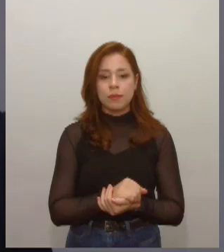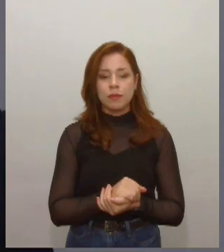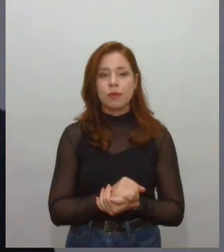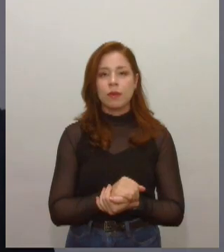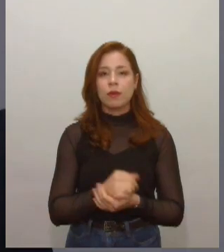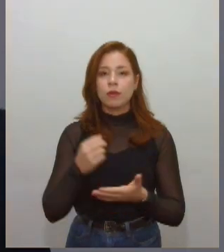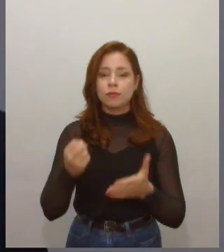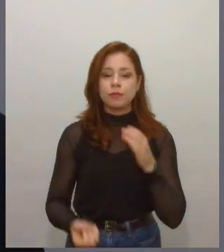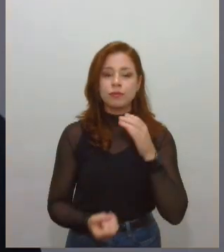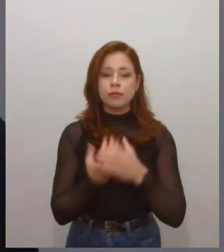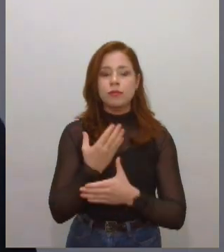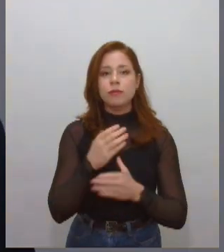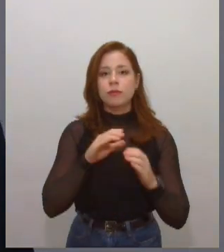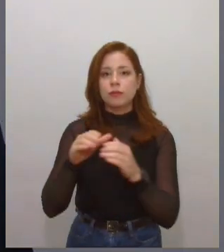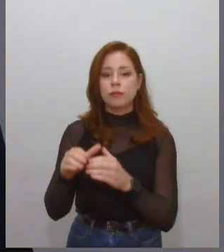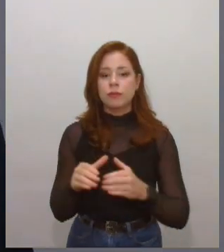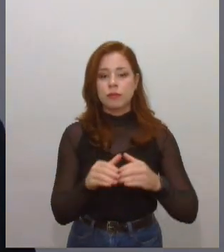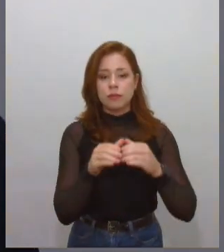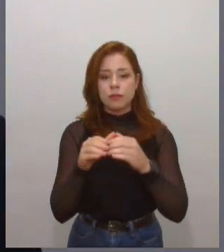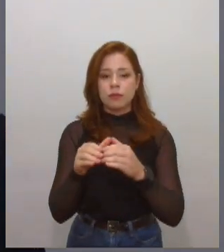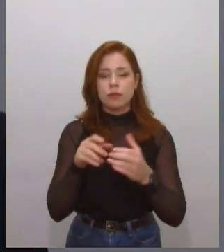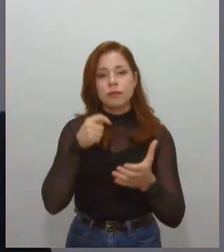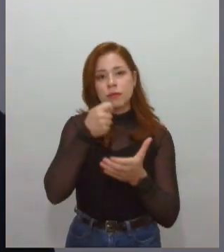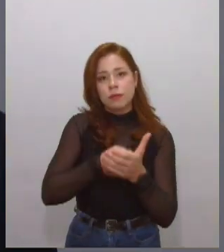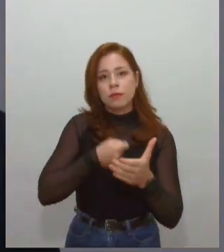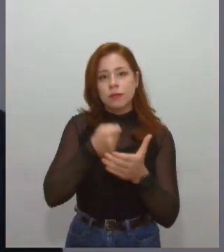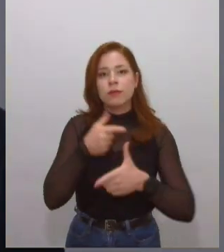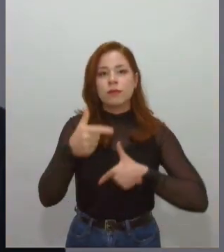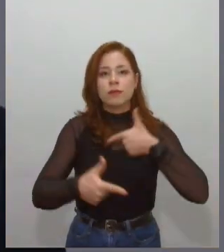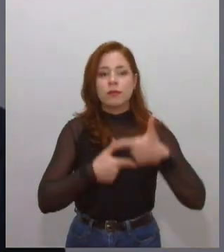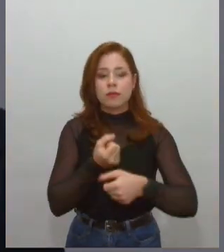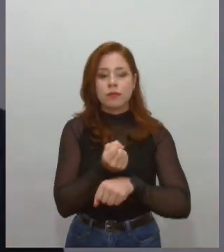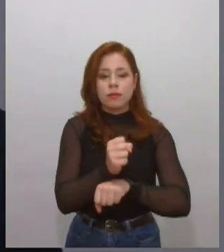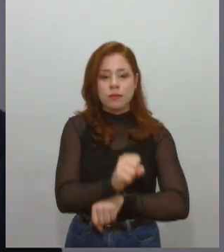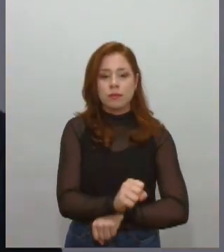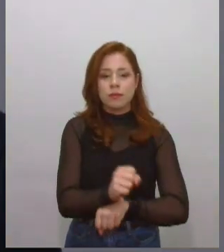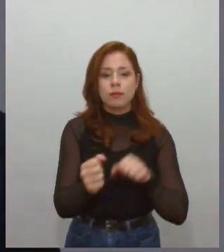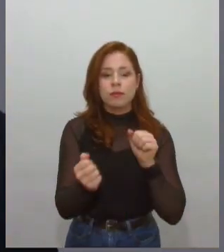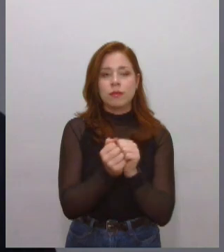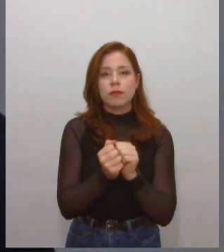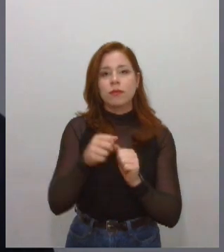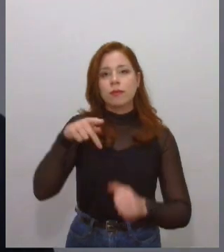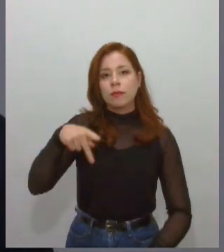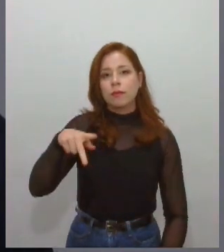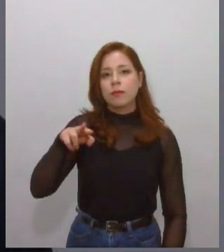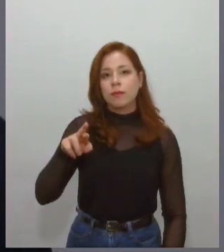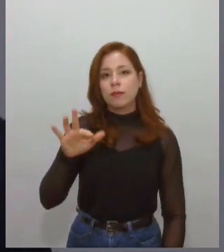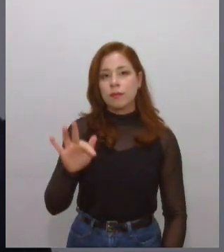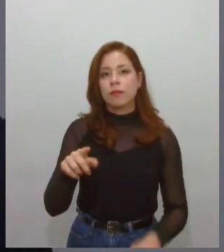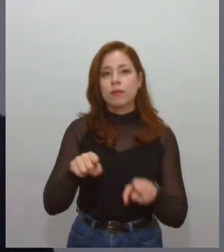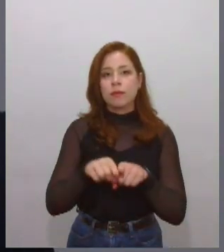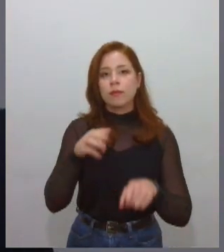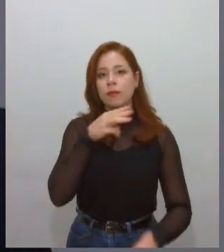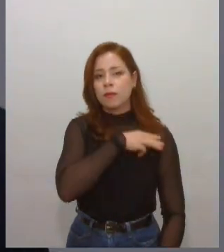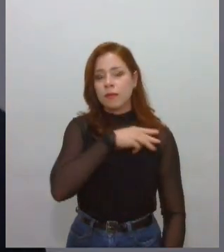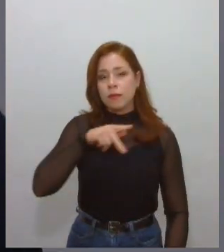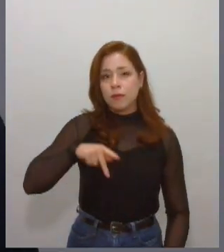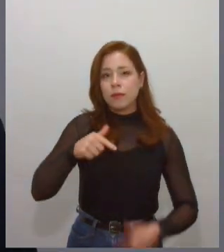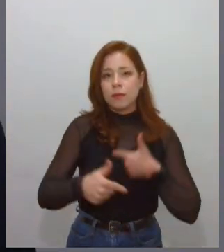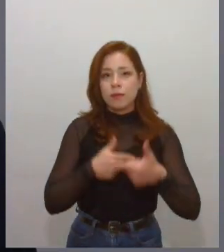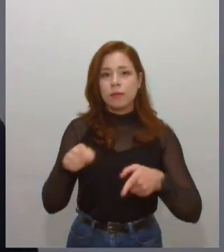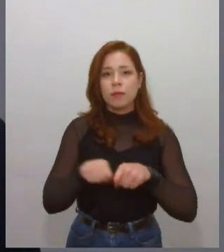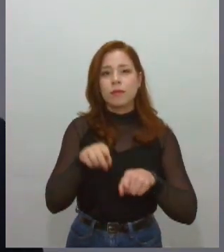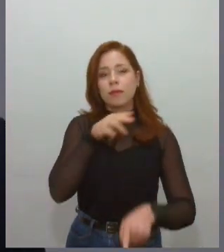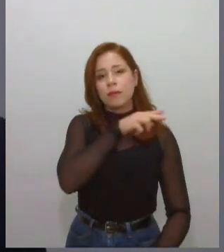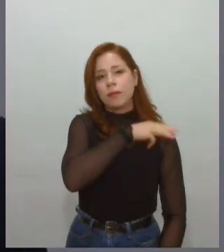Grupo Móvel, né, de Enfrentamento ao Trabalho Escravo, envolvendo Polícia Federal, Ministério Público do Trabalho, Ministério Público Federal,